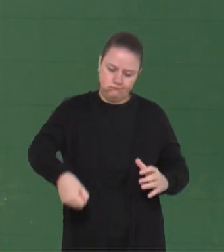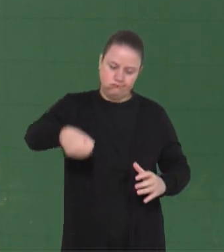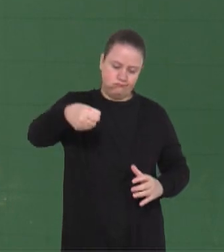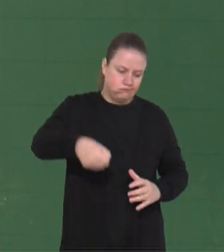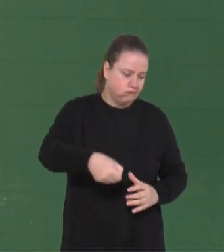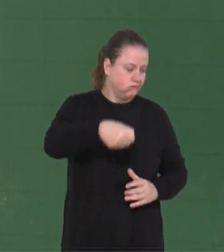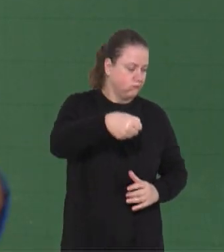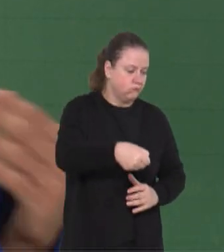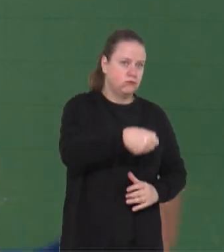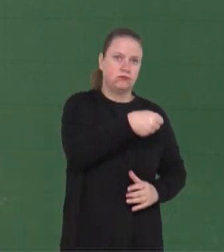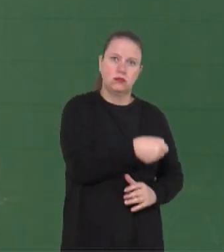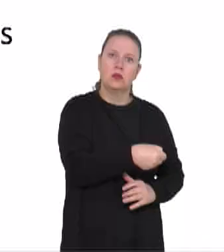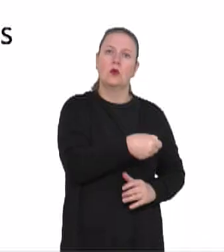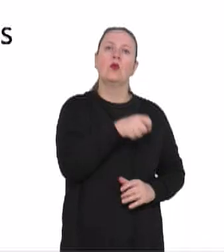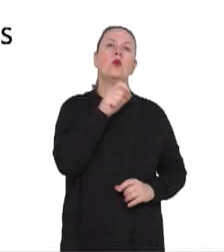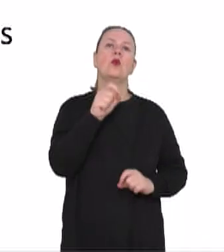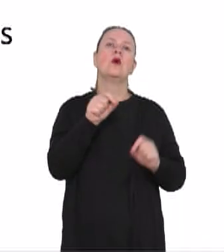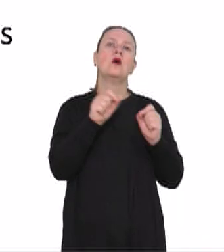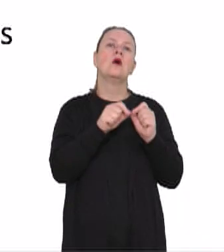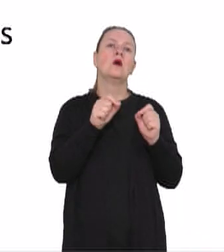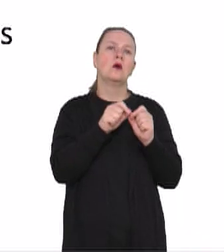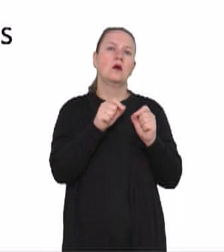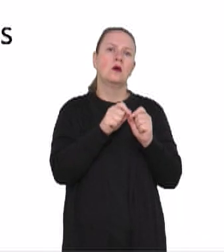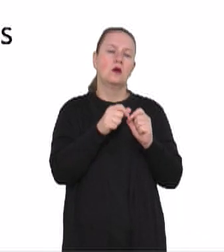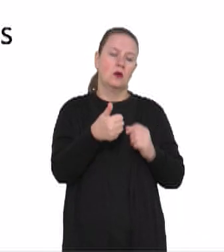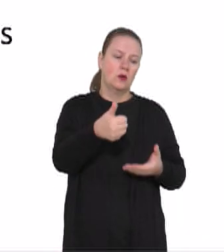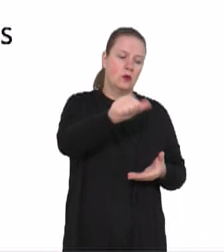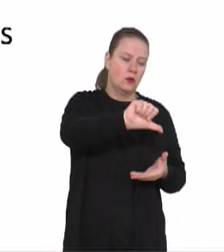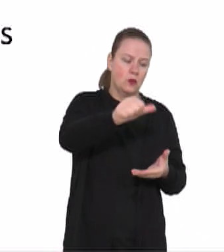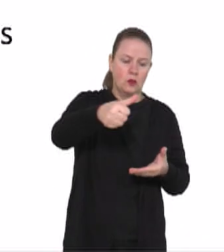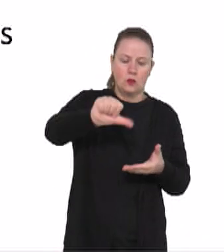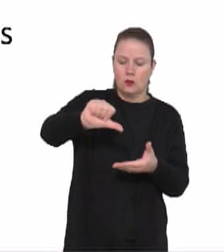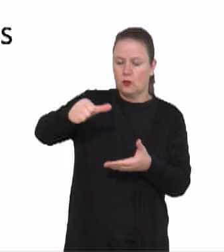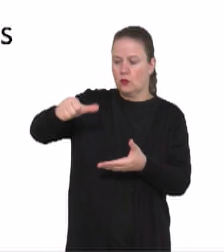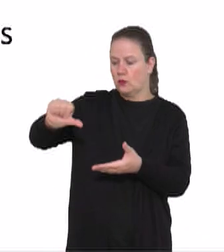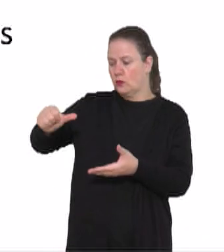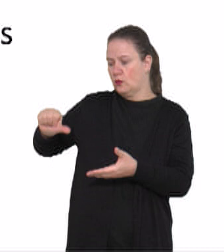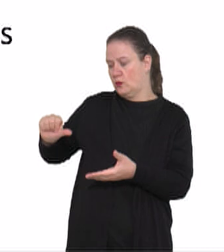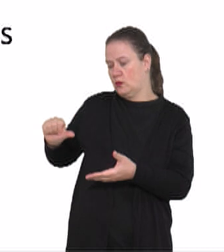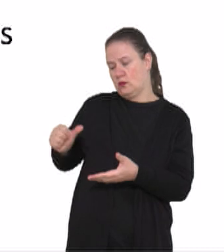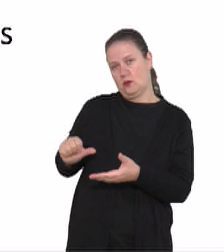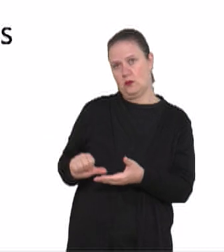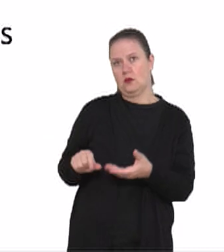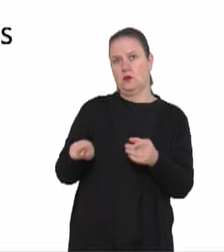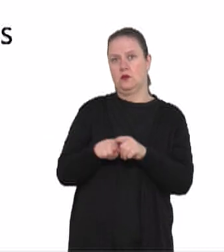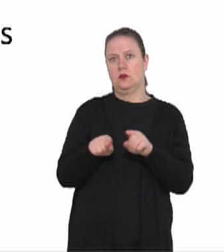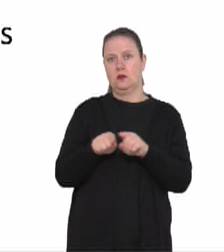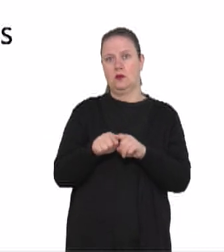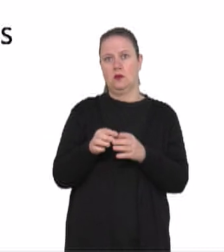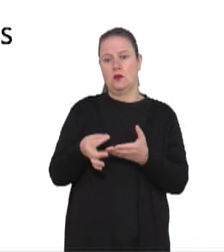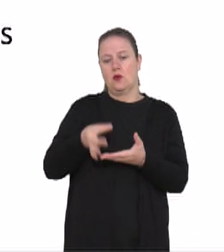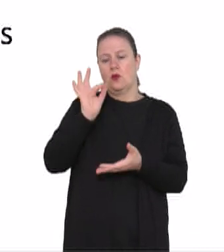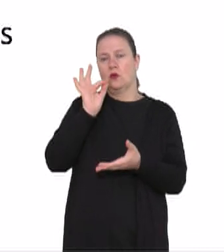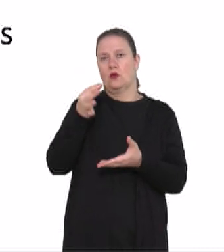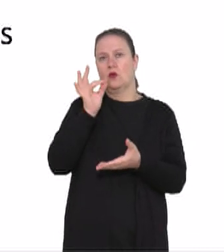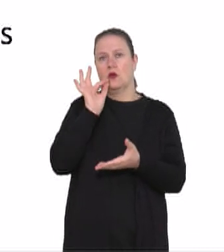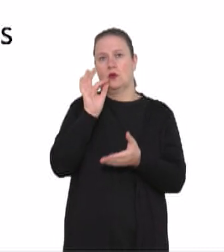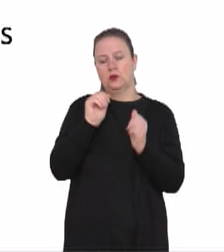passada, ela water the plants, ela rega as plantas e toma café com a família.